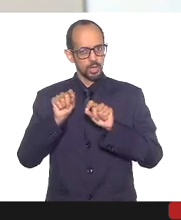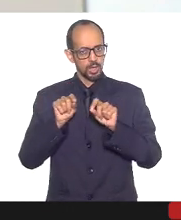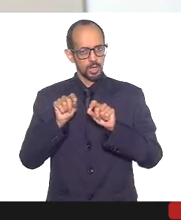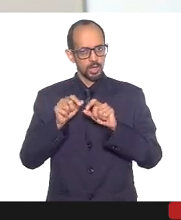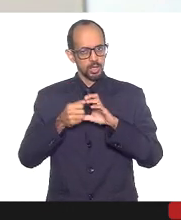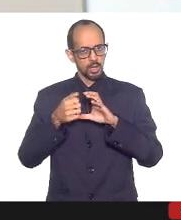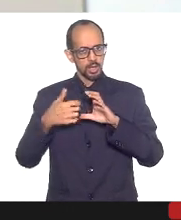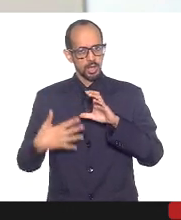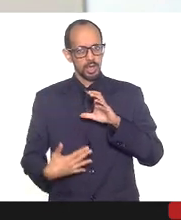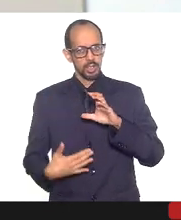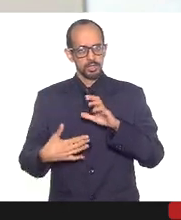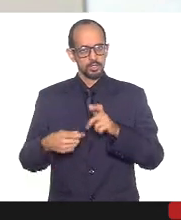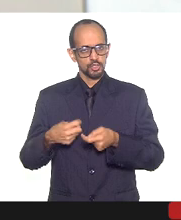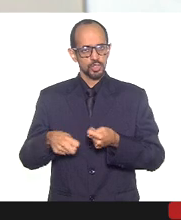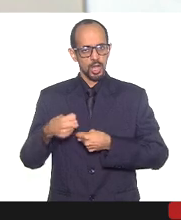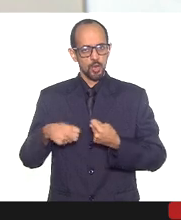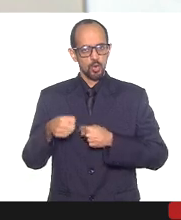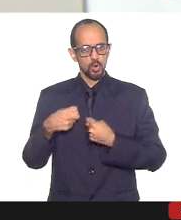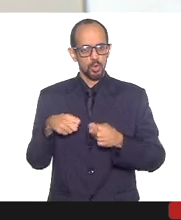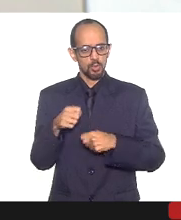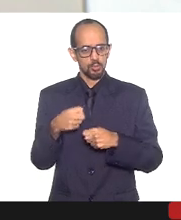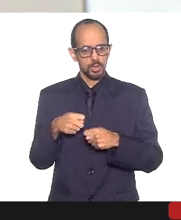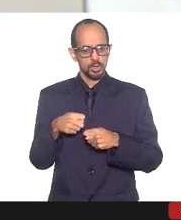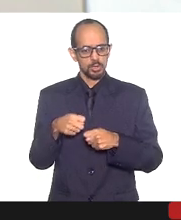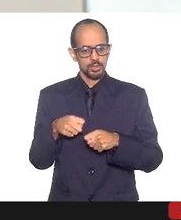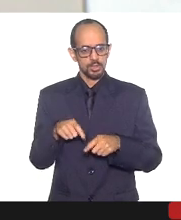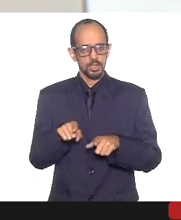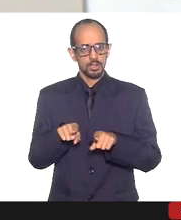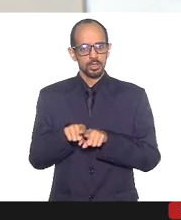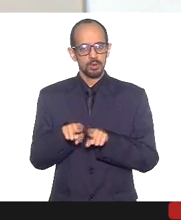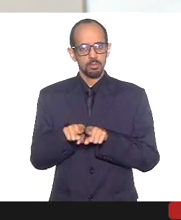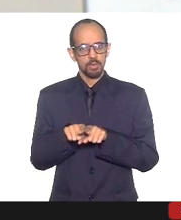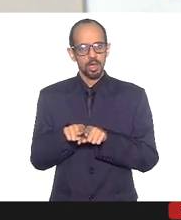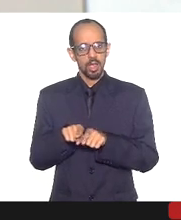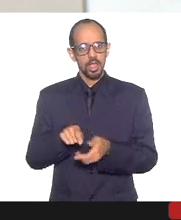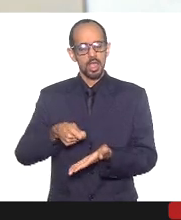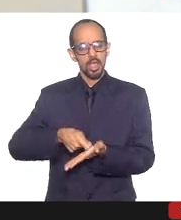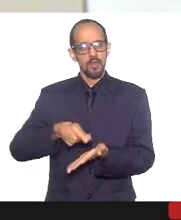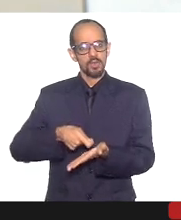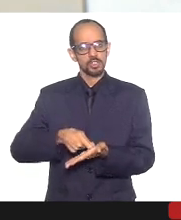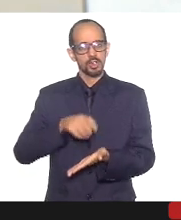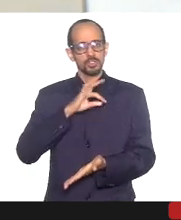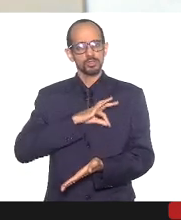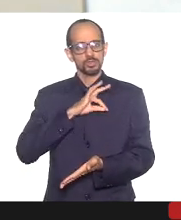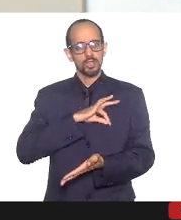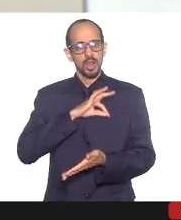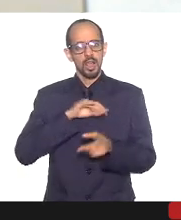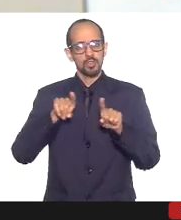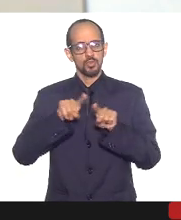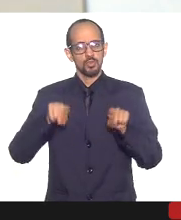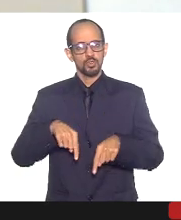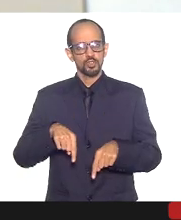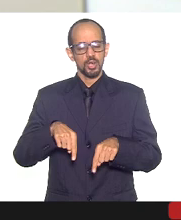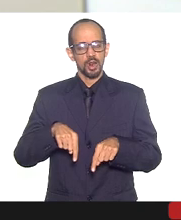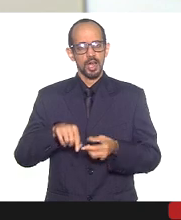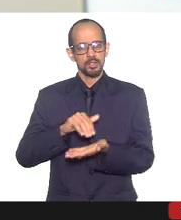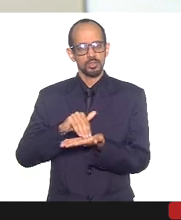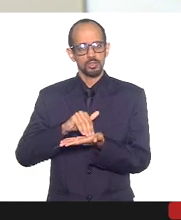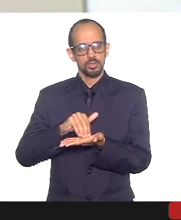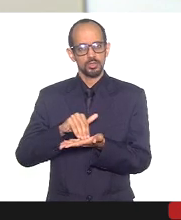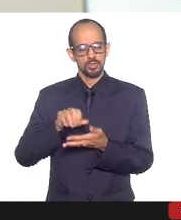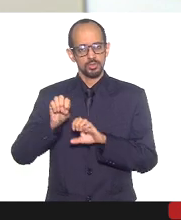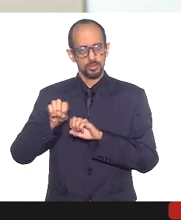Aspectos Econômicos e Reivindicações Salariais dos Servidores da Secretaria de Estado de